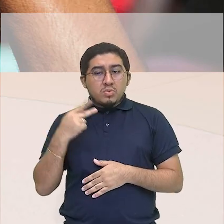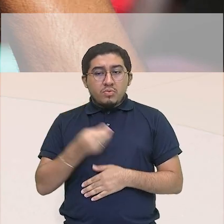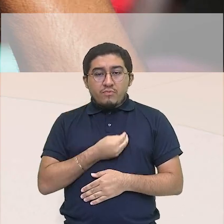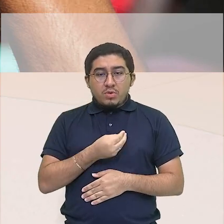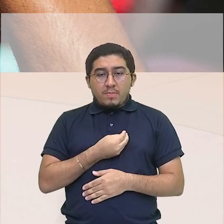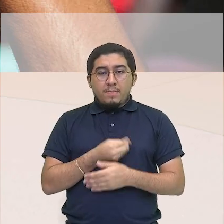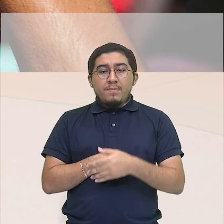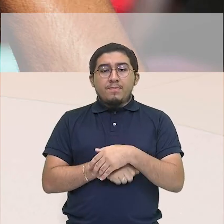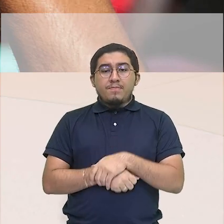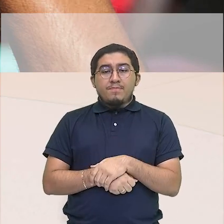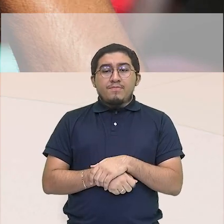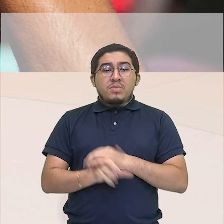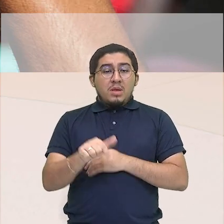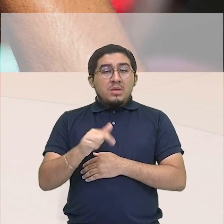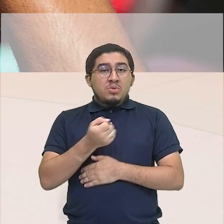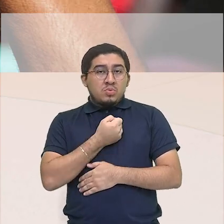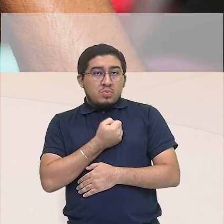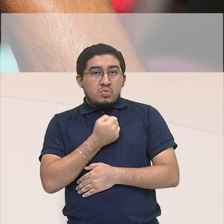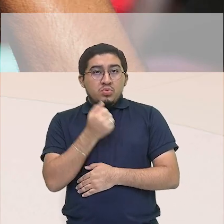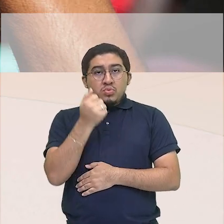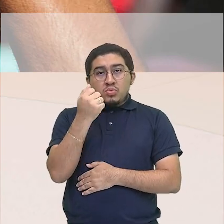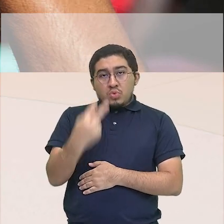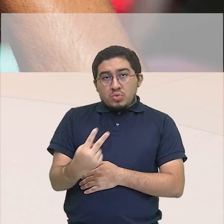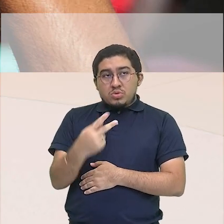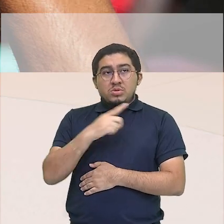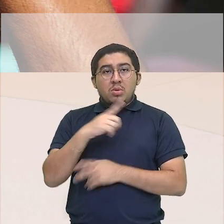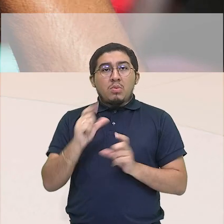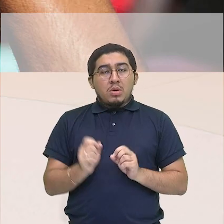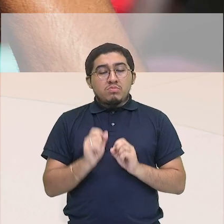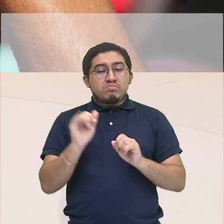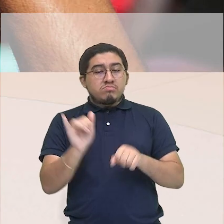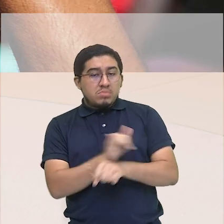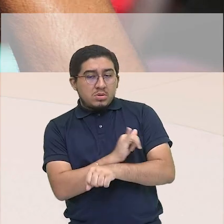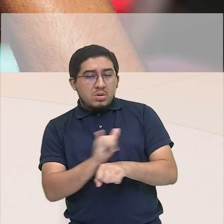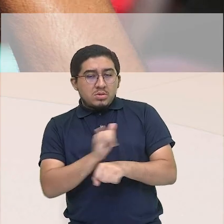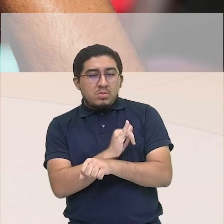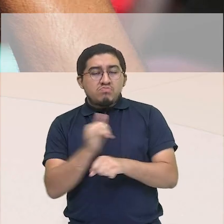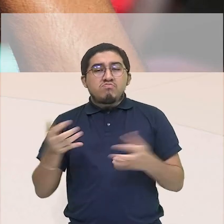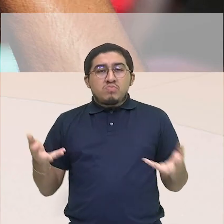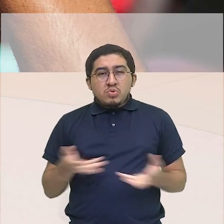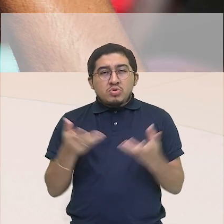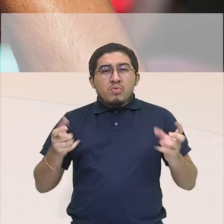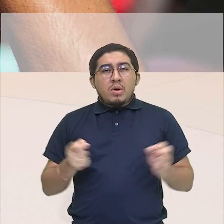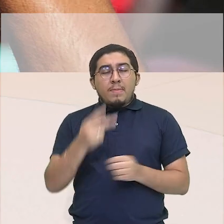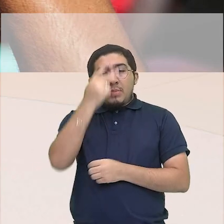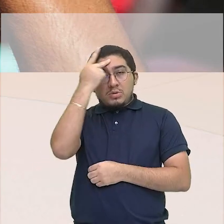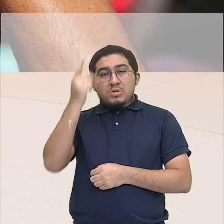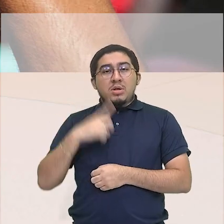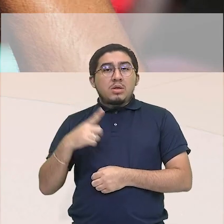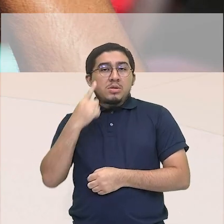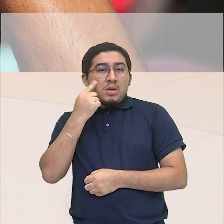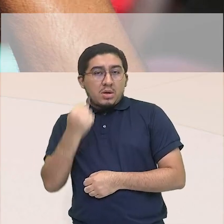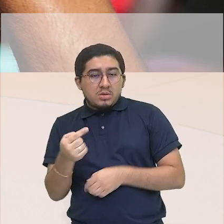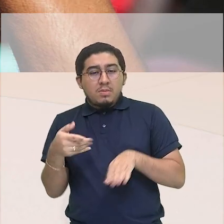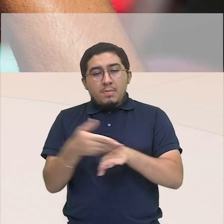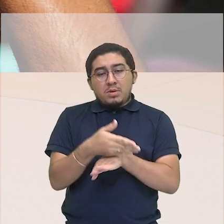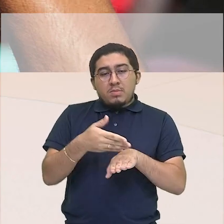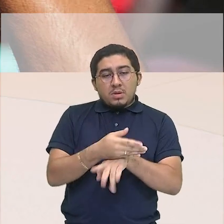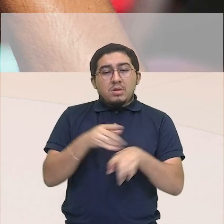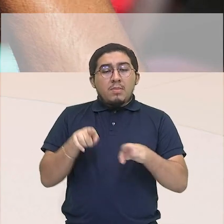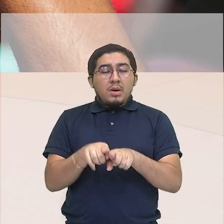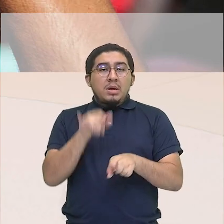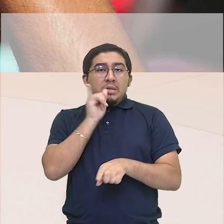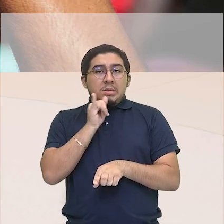Esse nível, que é o nível 2, envolve mecanismos que despertam o interesse e o engajamento das pessoas, como,